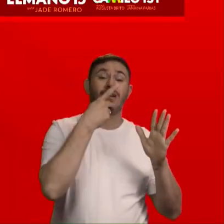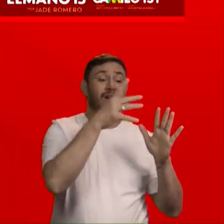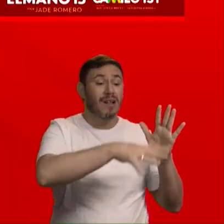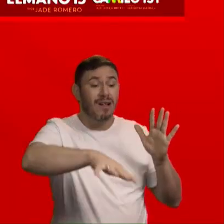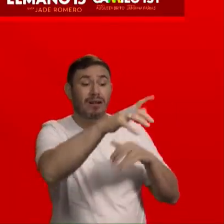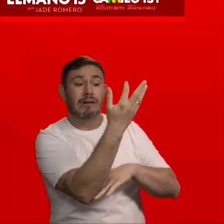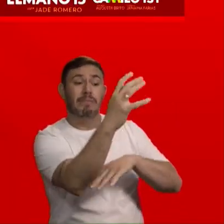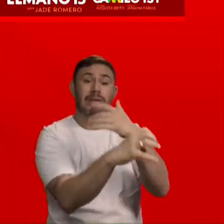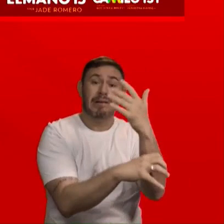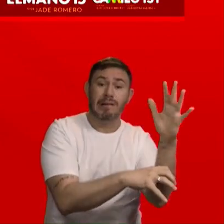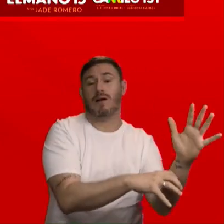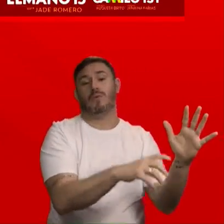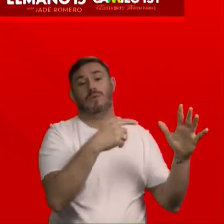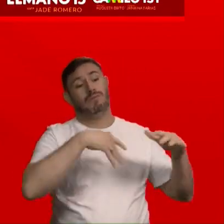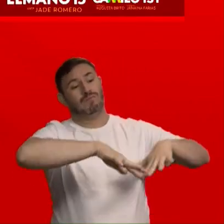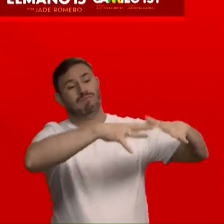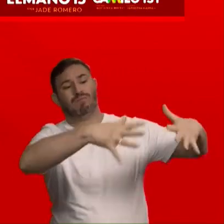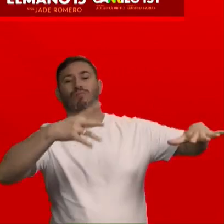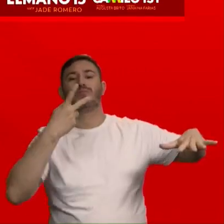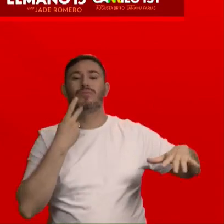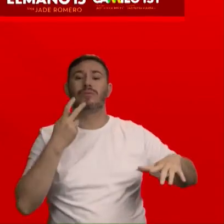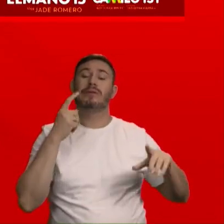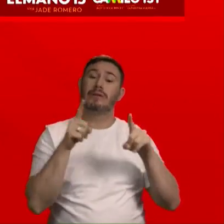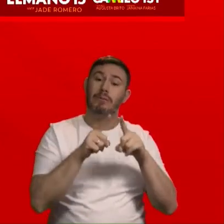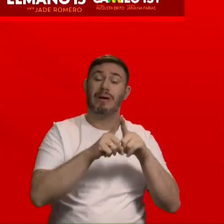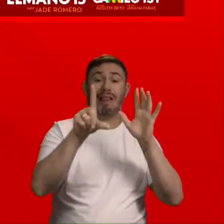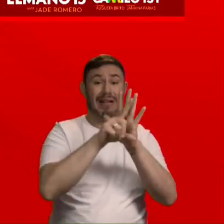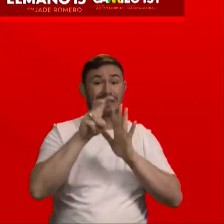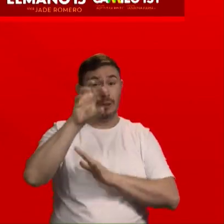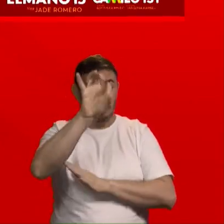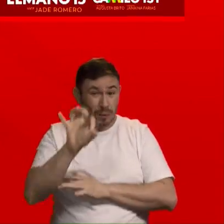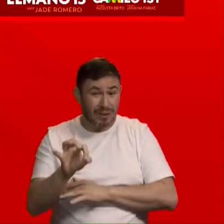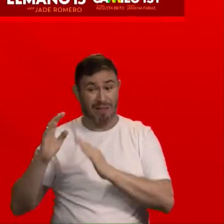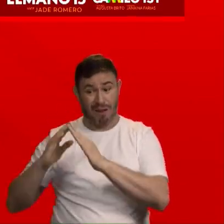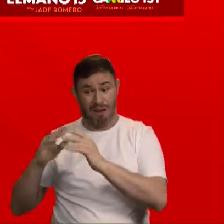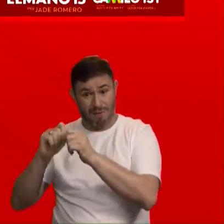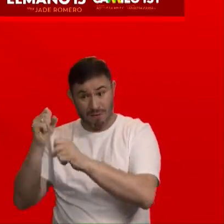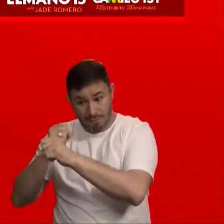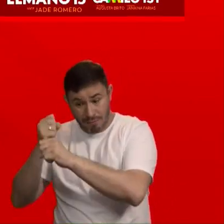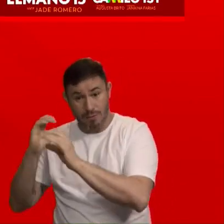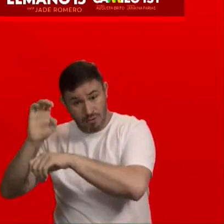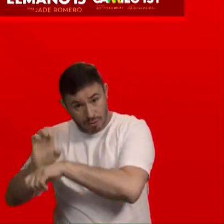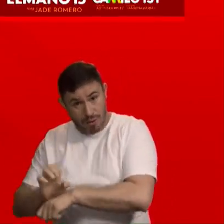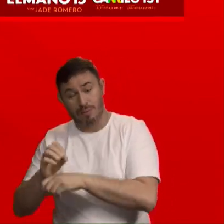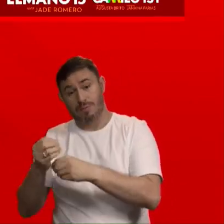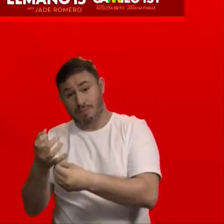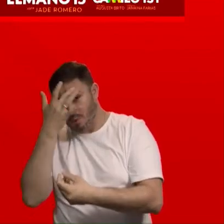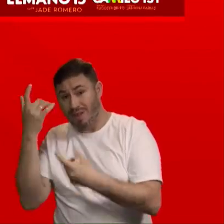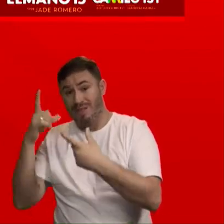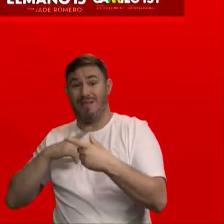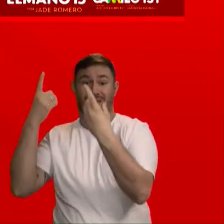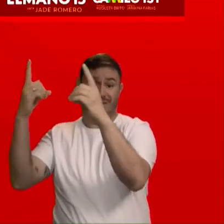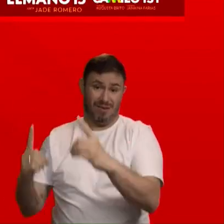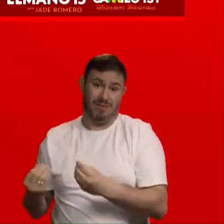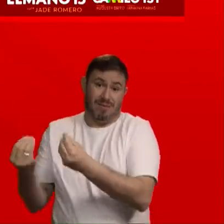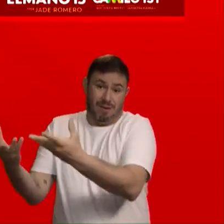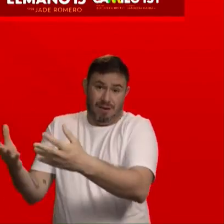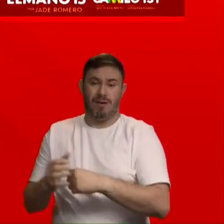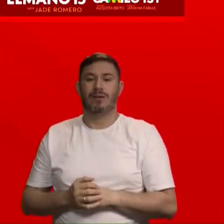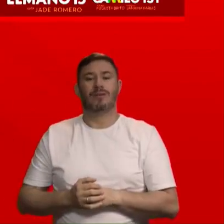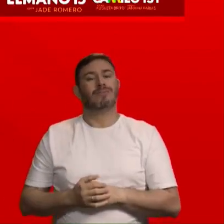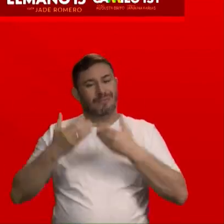que redefine a área de proteção ambiental do Rio Ceará e da lei que destina 5% das casas construídas pelo Estado para pessoas portadoras